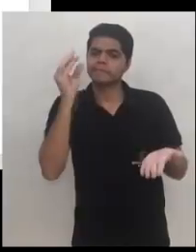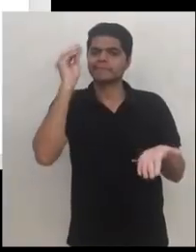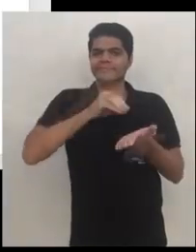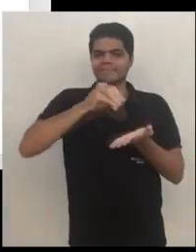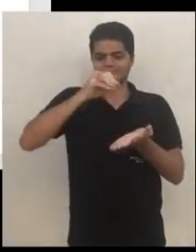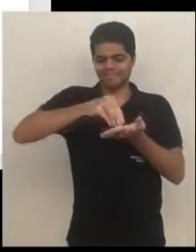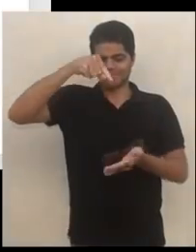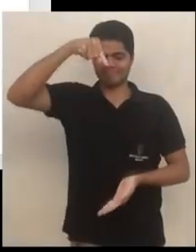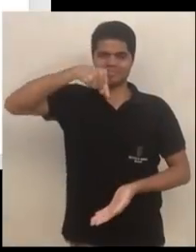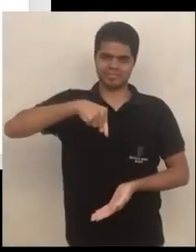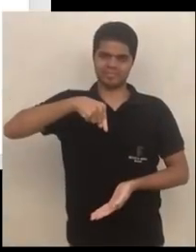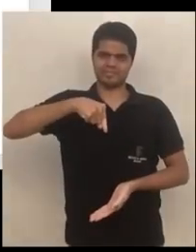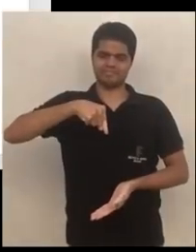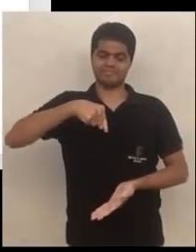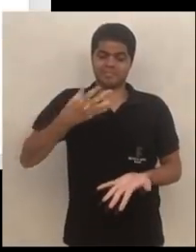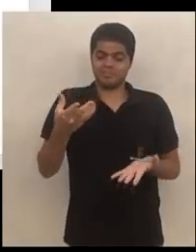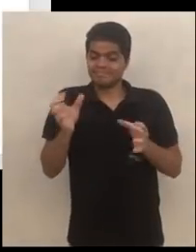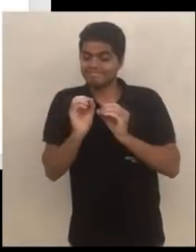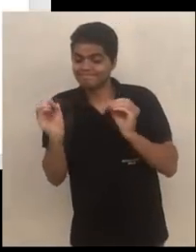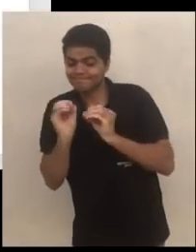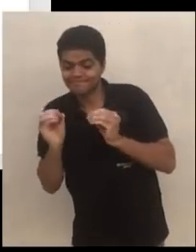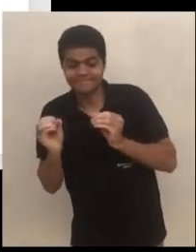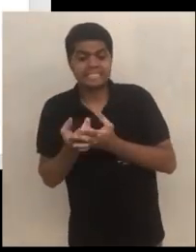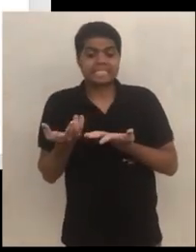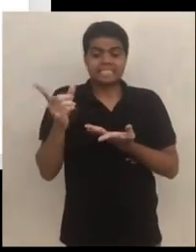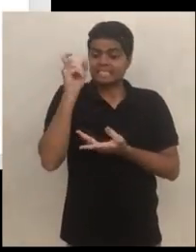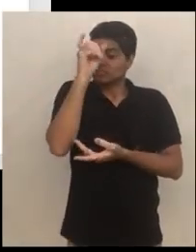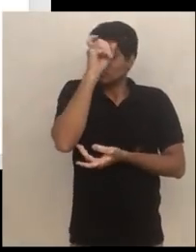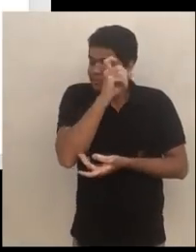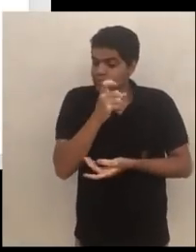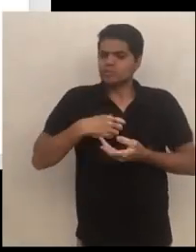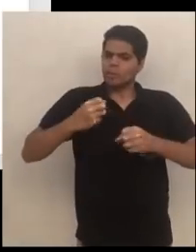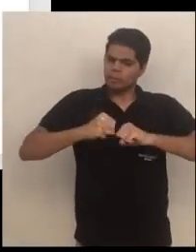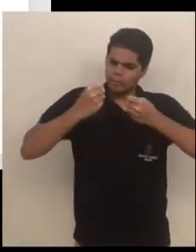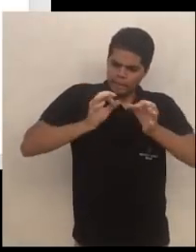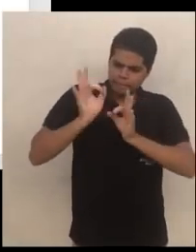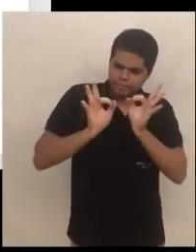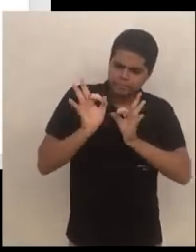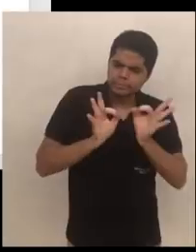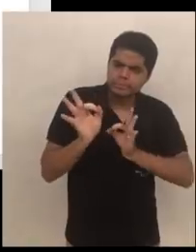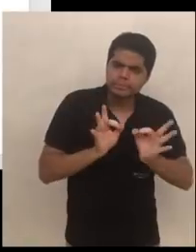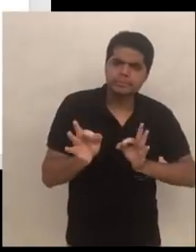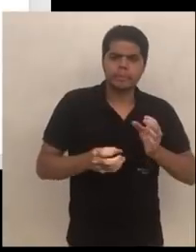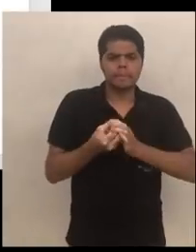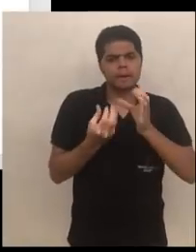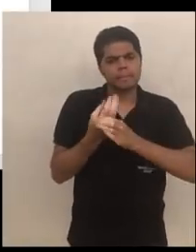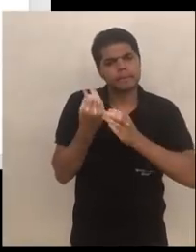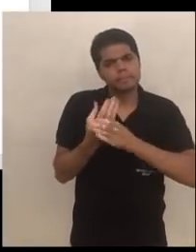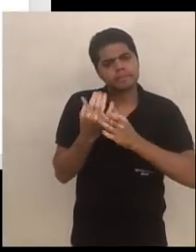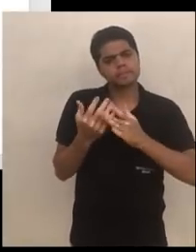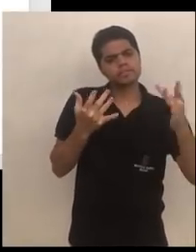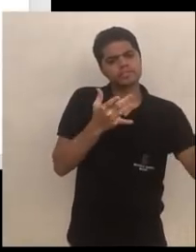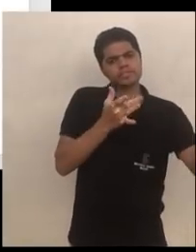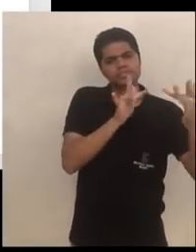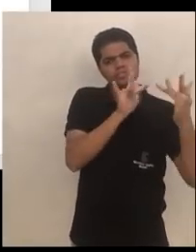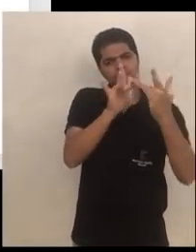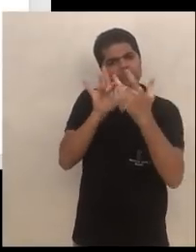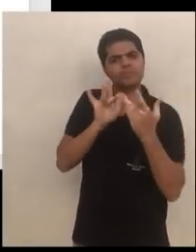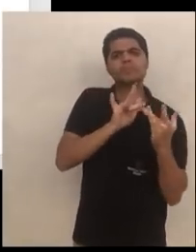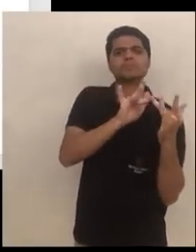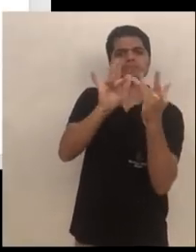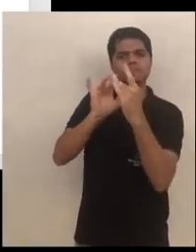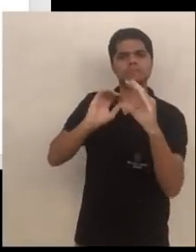Se a gente não tem, isso é um desafio, é uma oportunidade para a gente resolver, é um sistema, um aplicativo, é uma relação grande. A turma do